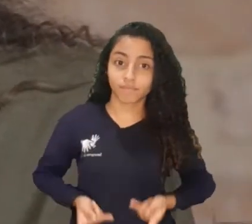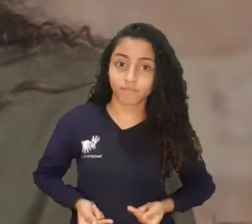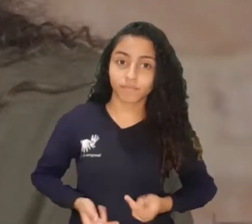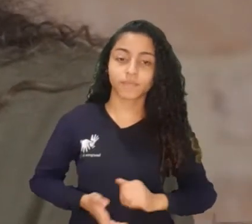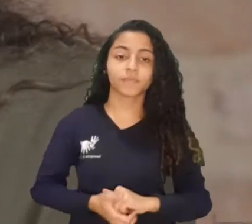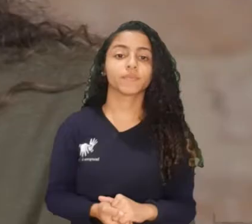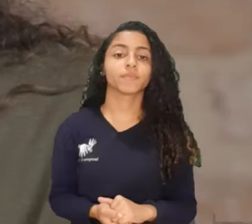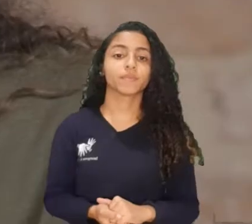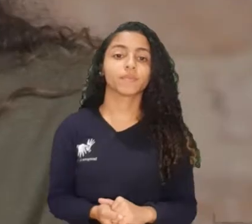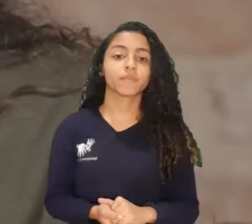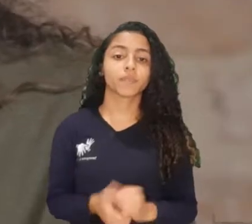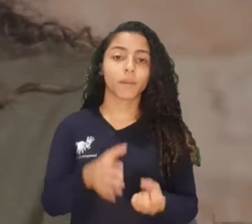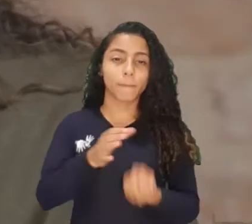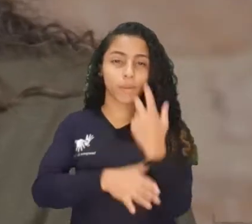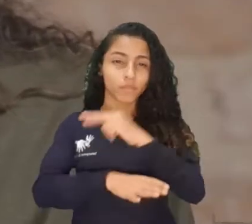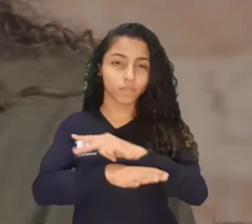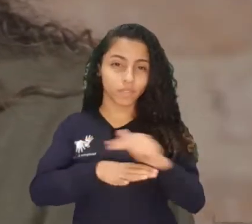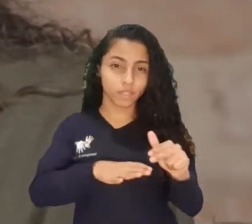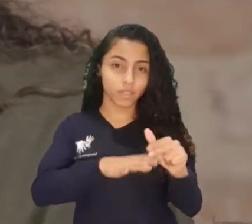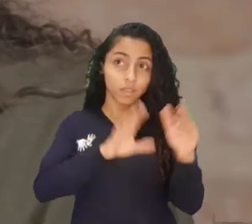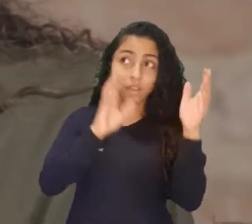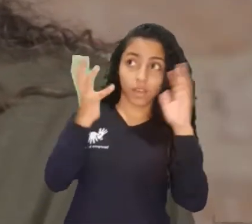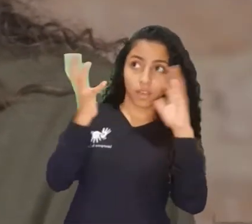o clima, eles são bastante